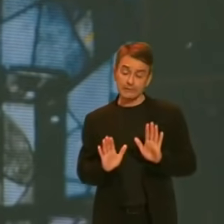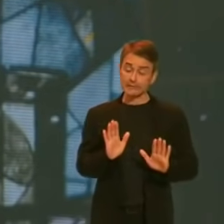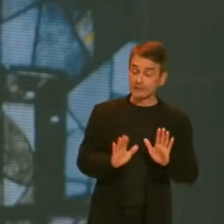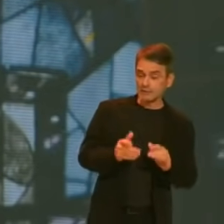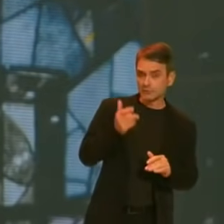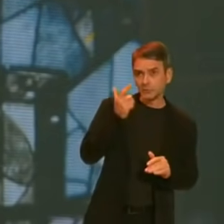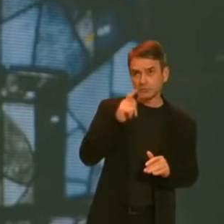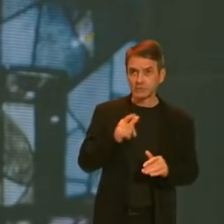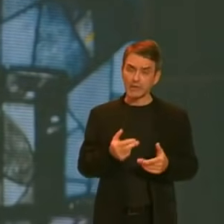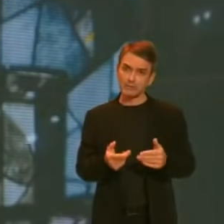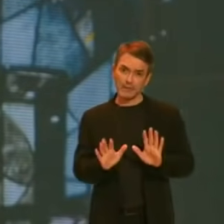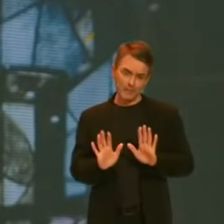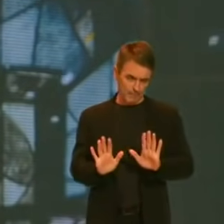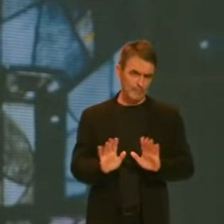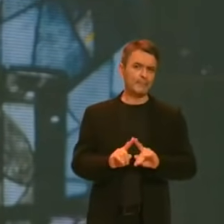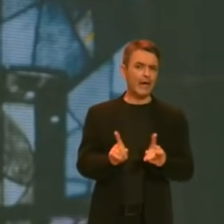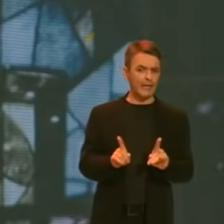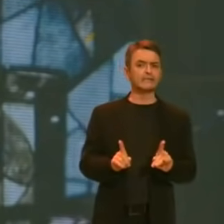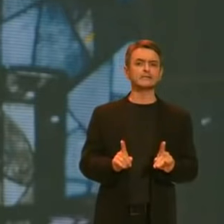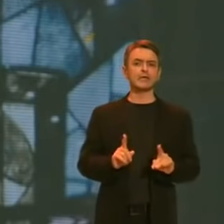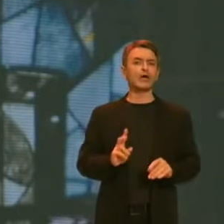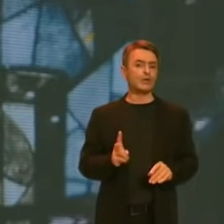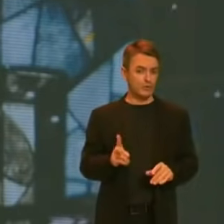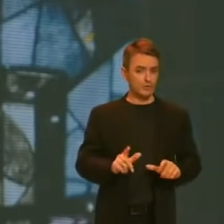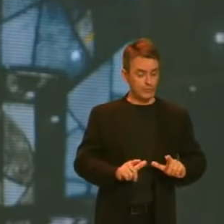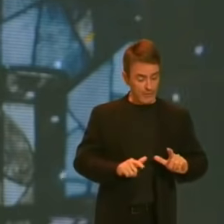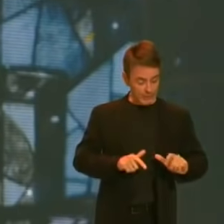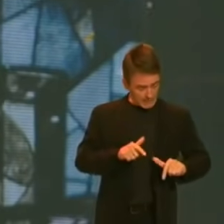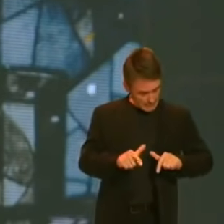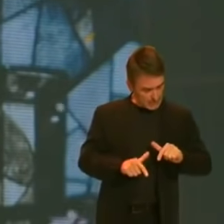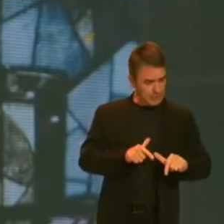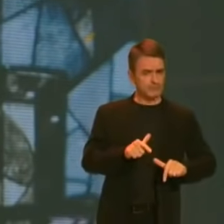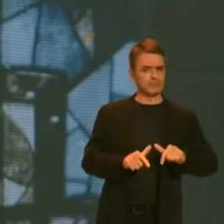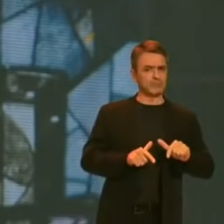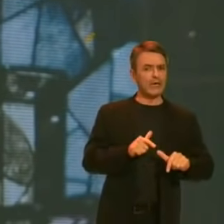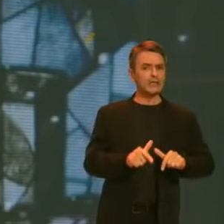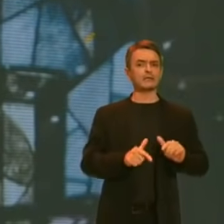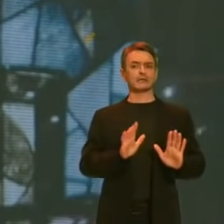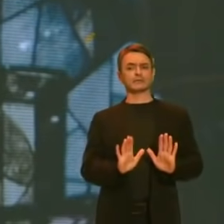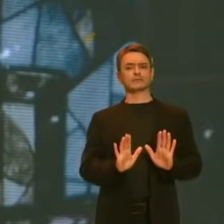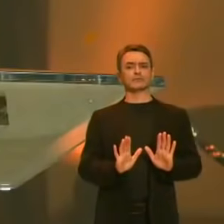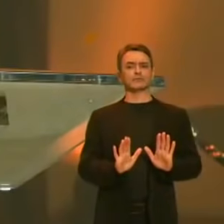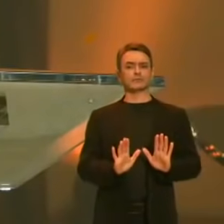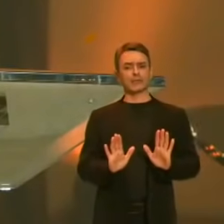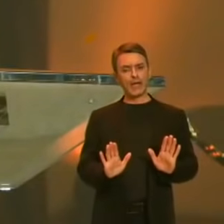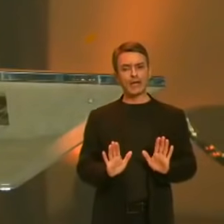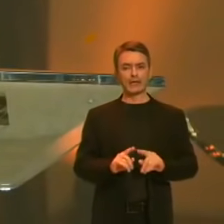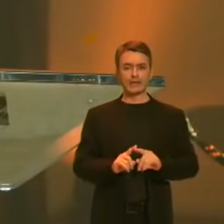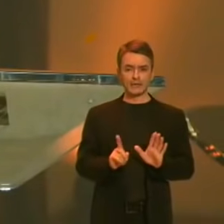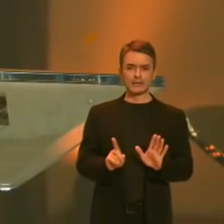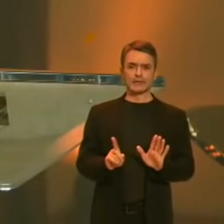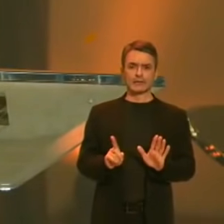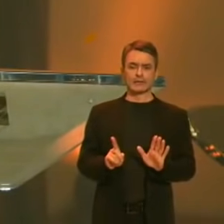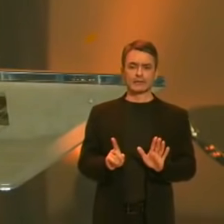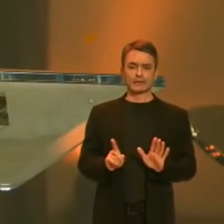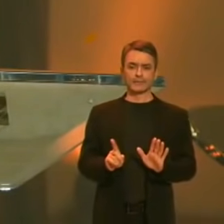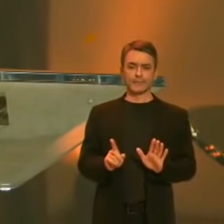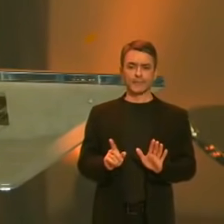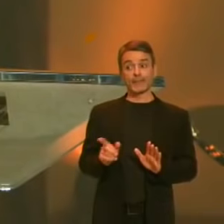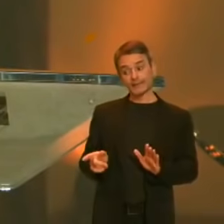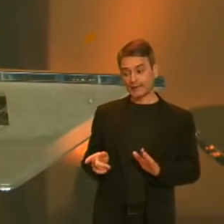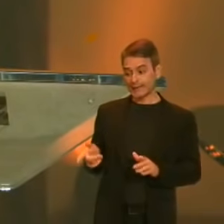está afastado, ainda que pudesse ficar, ninguém o obriga, mas esse é